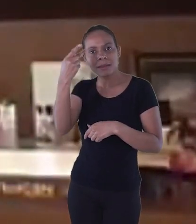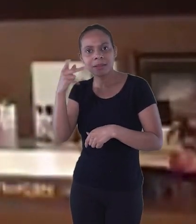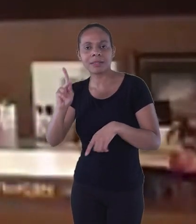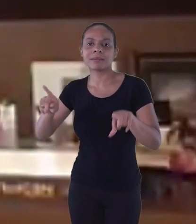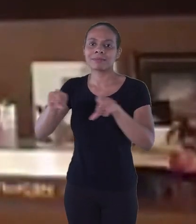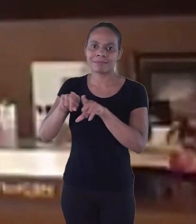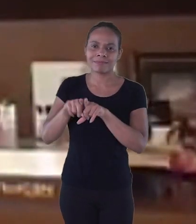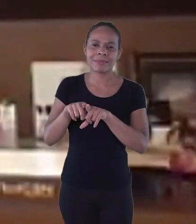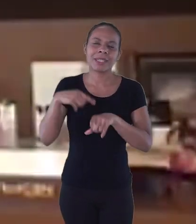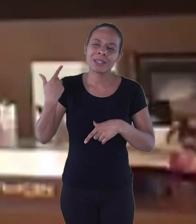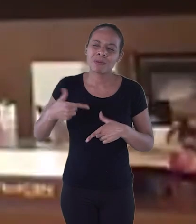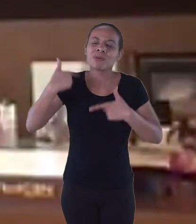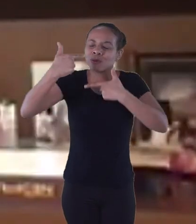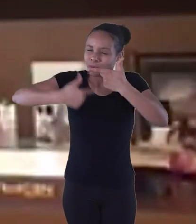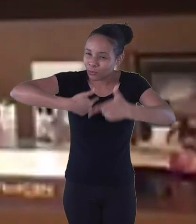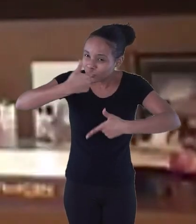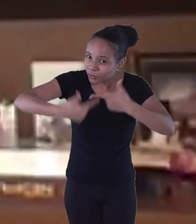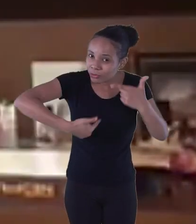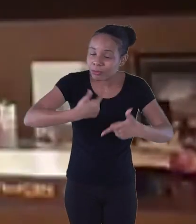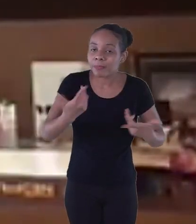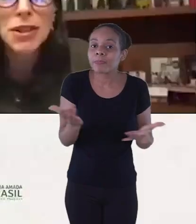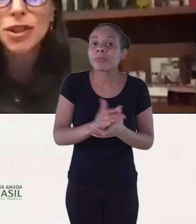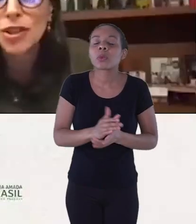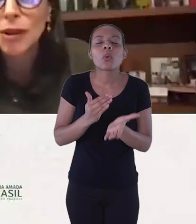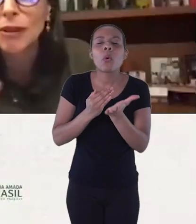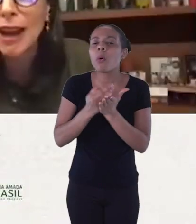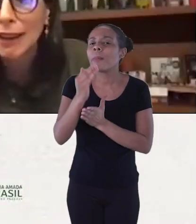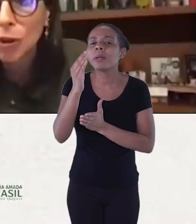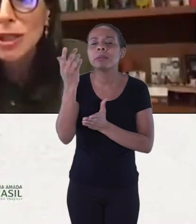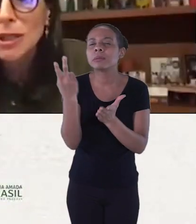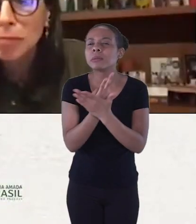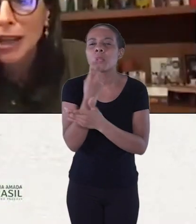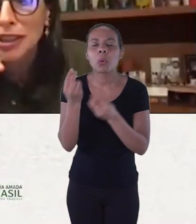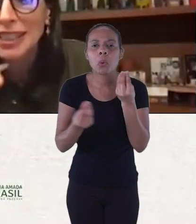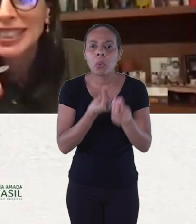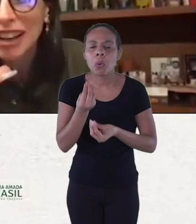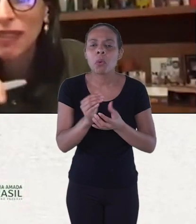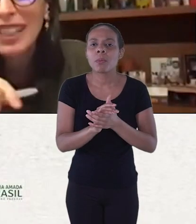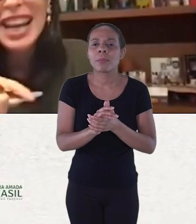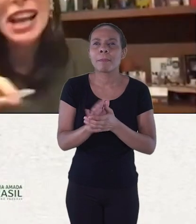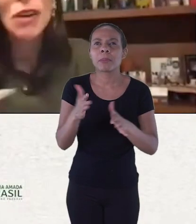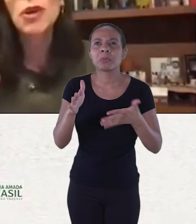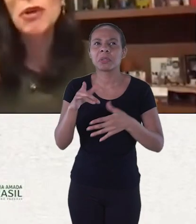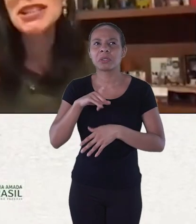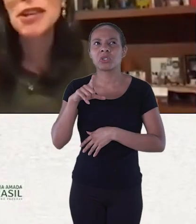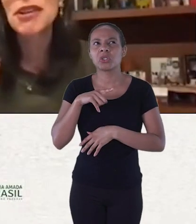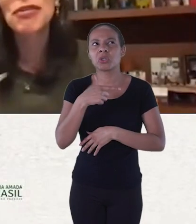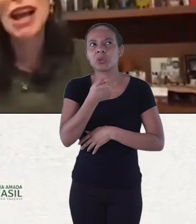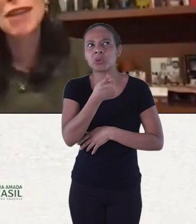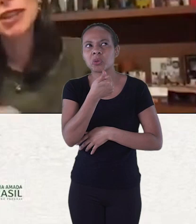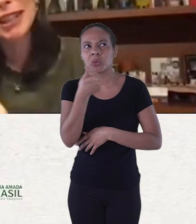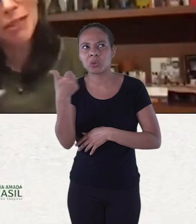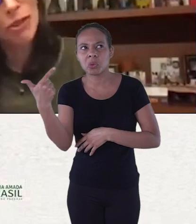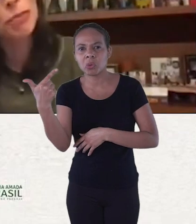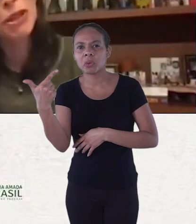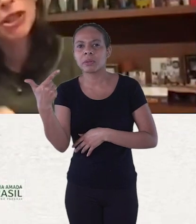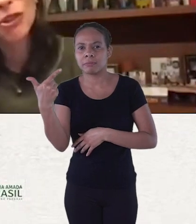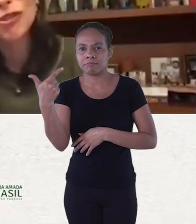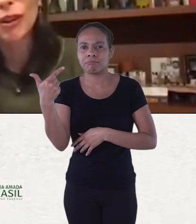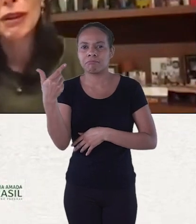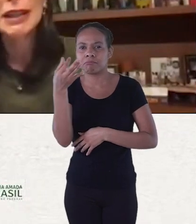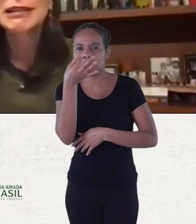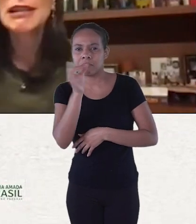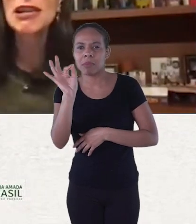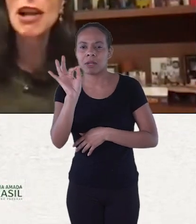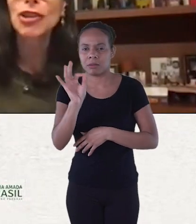o que aconteceu? No começo, o Flávio e eu escrevemos uns verbetes que tinham lá 12 páginas, né? Quando eu escrevia, Flávio, que ele é